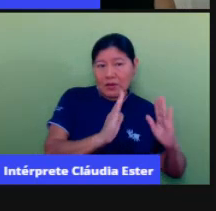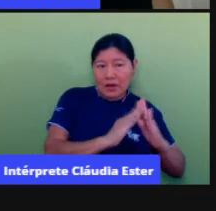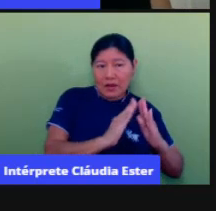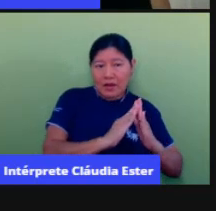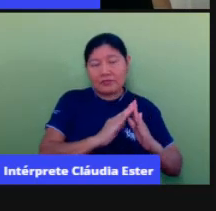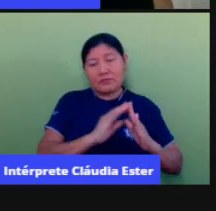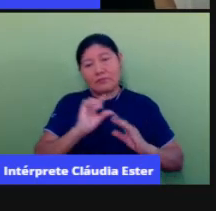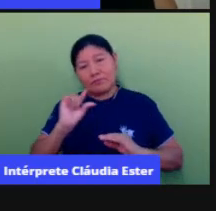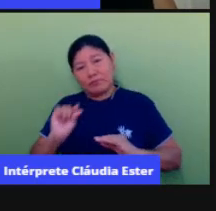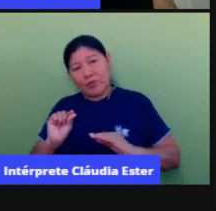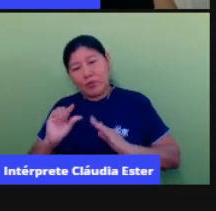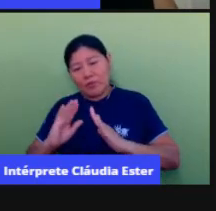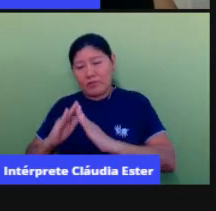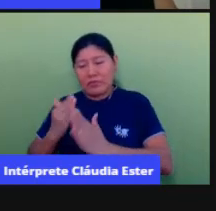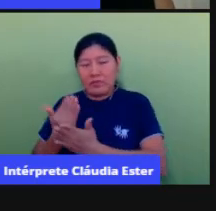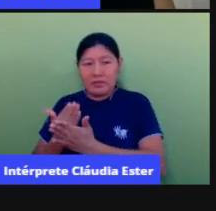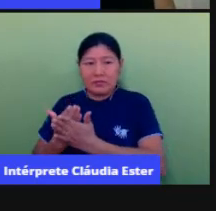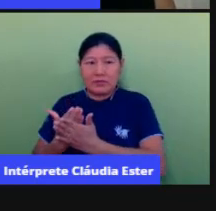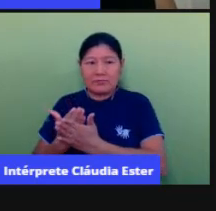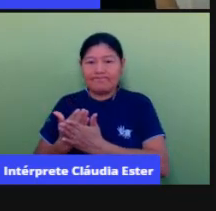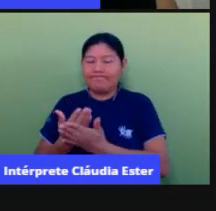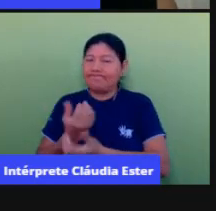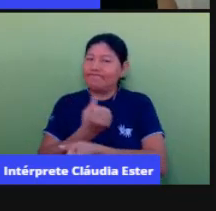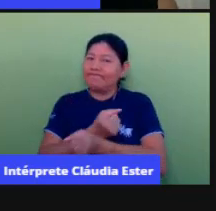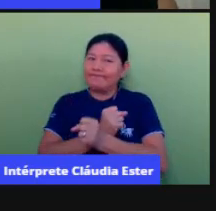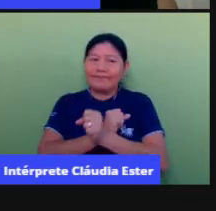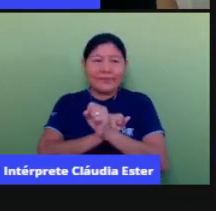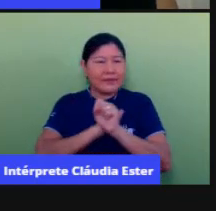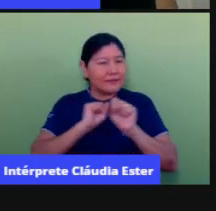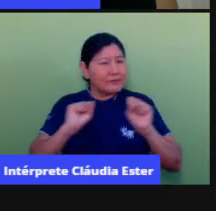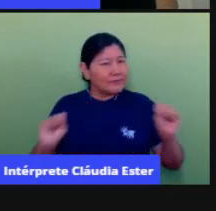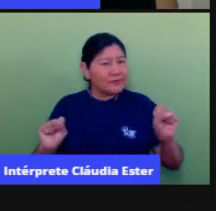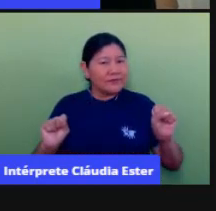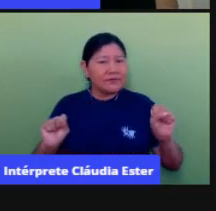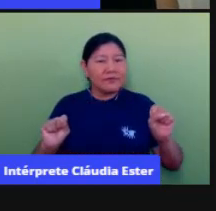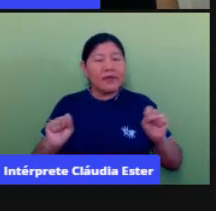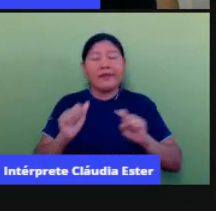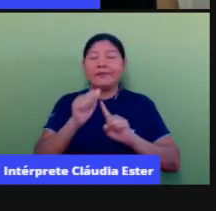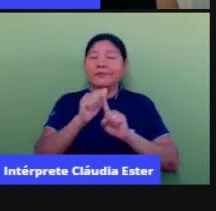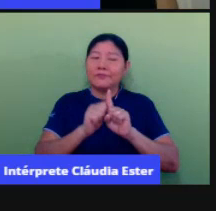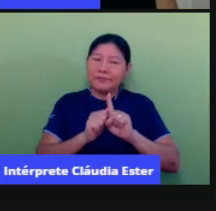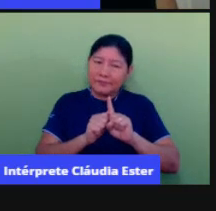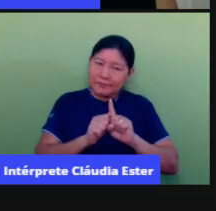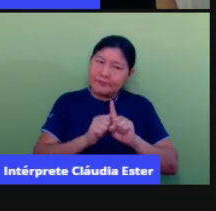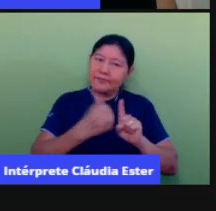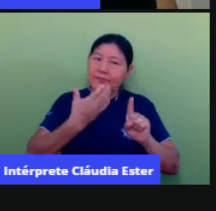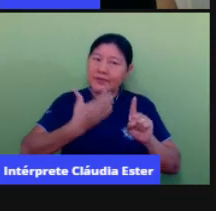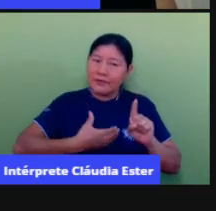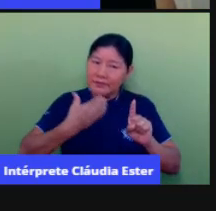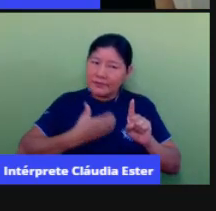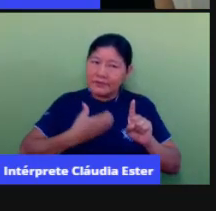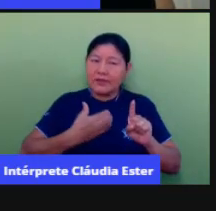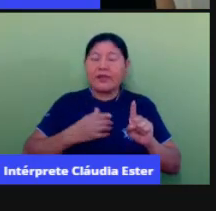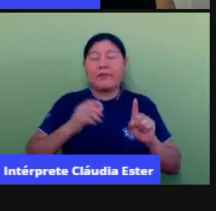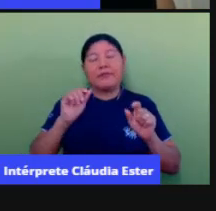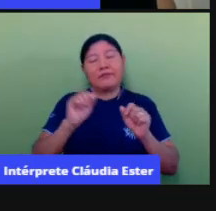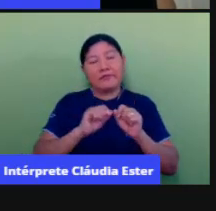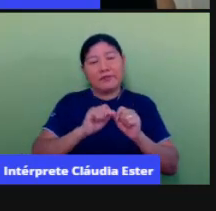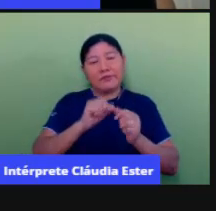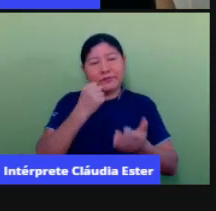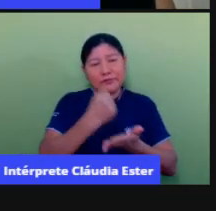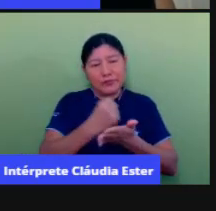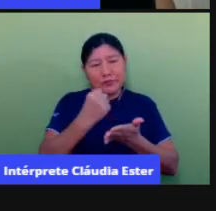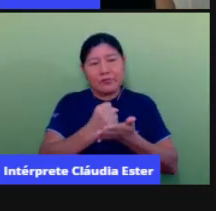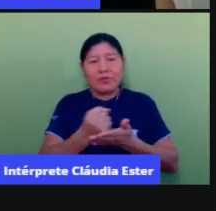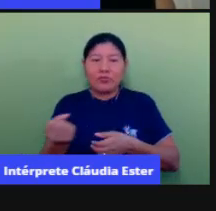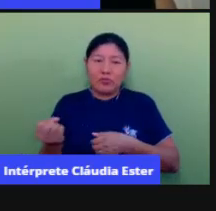não foi possível. Então, quando chega lá em dezembro, o Conselho Nacional de Educação faz essa resolução, né, que, na verdade, vai instituir